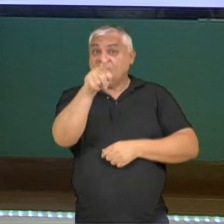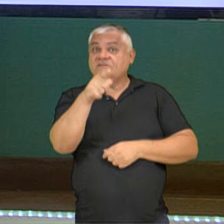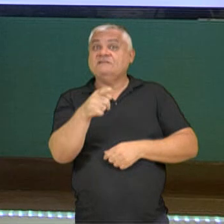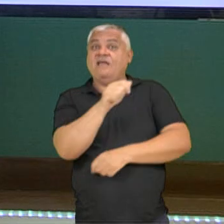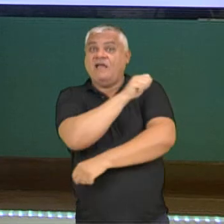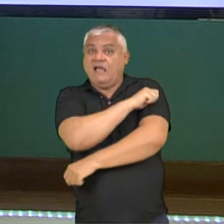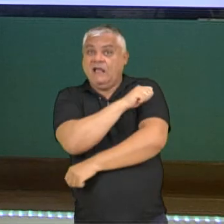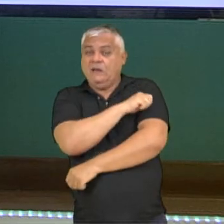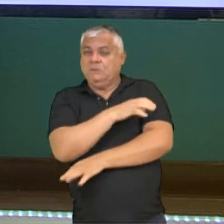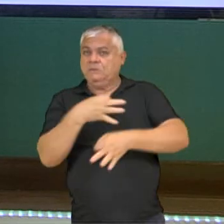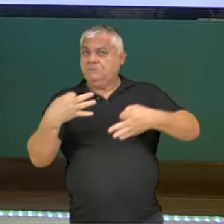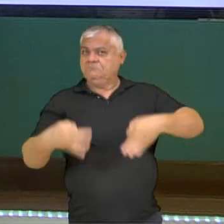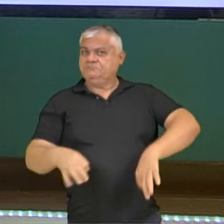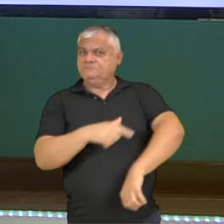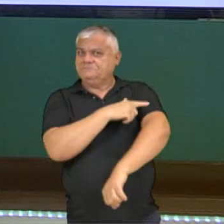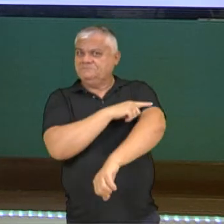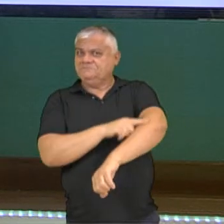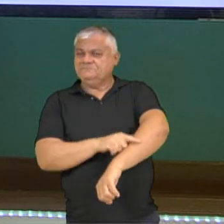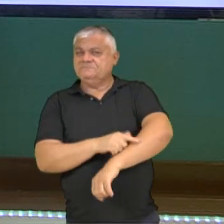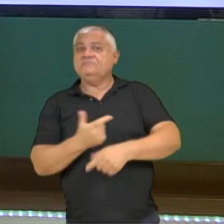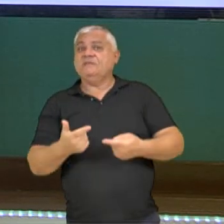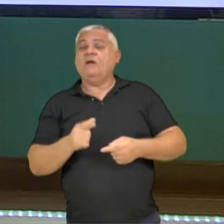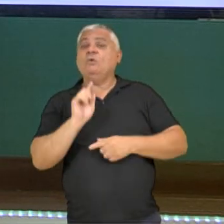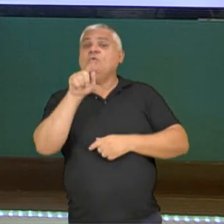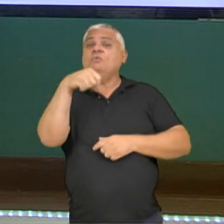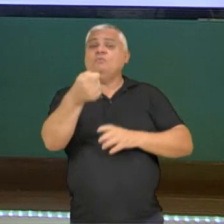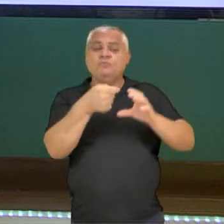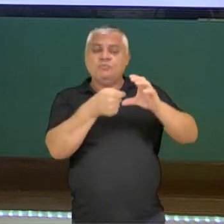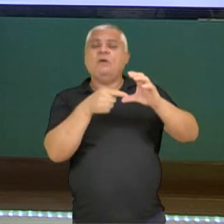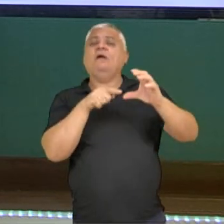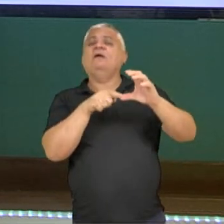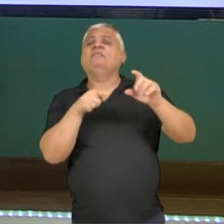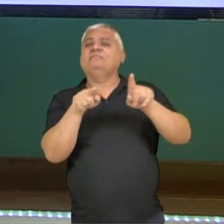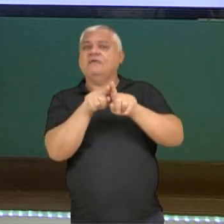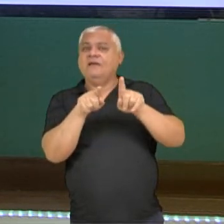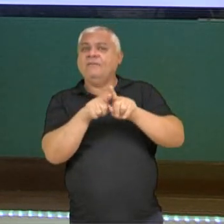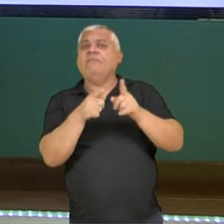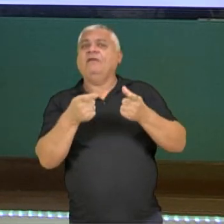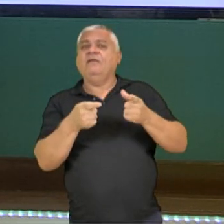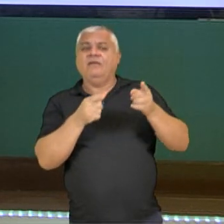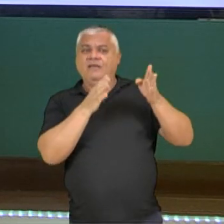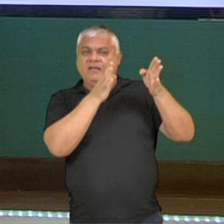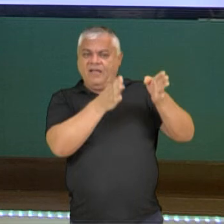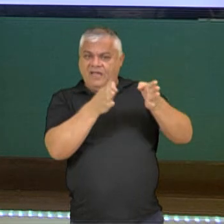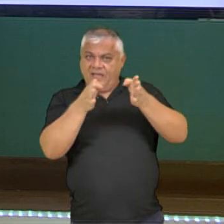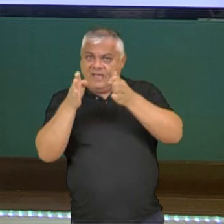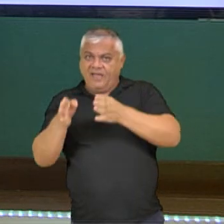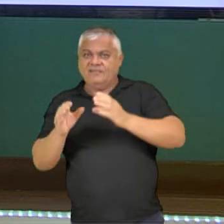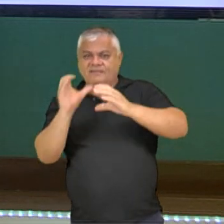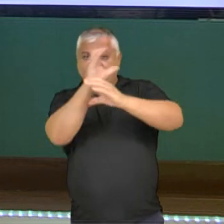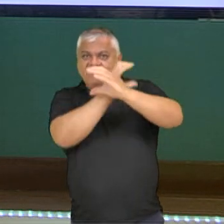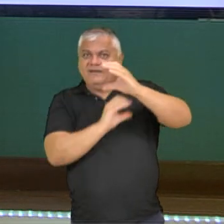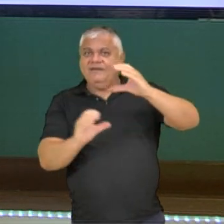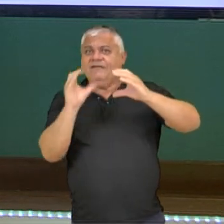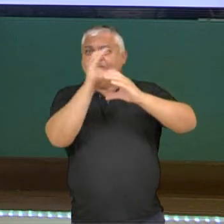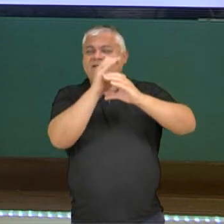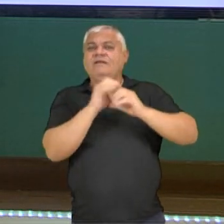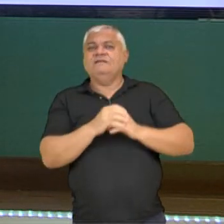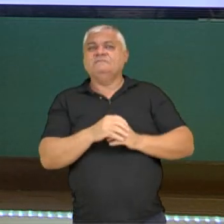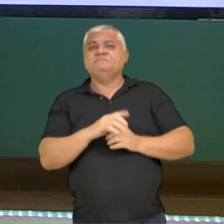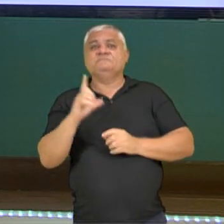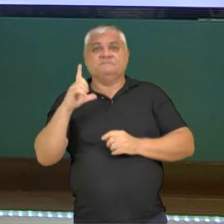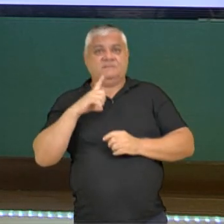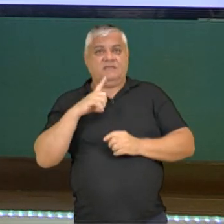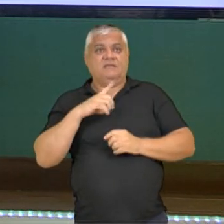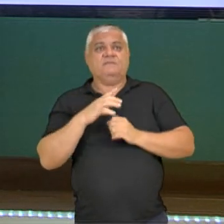aluna aplicada. Então, por que não classificar os carbonos nas cadeias carbônicas? Sim, e esses